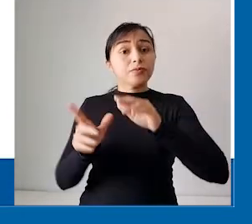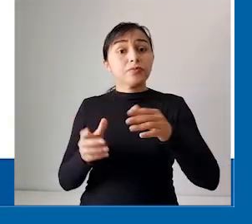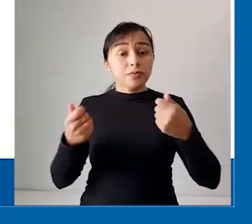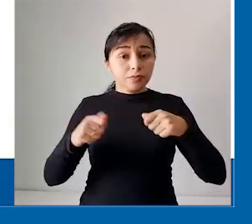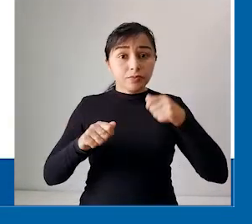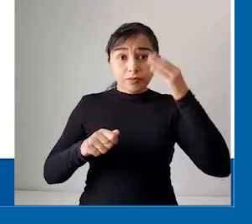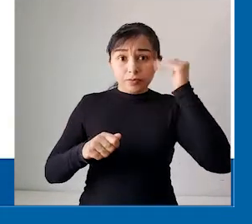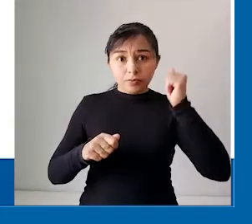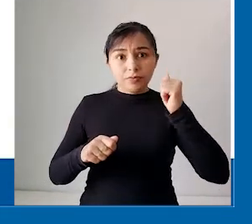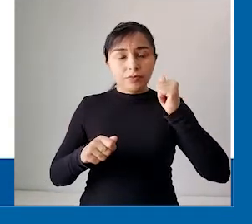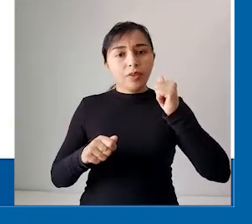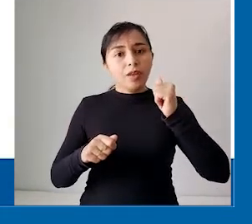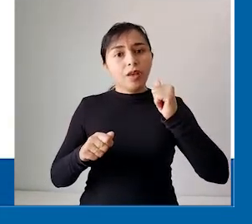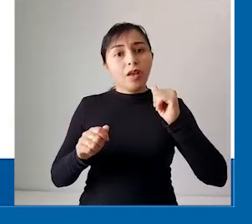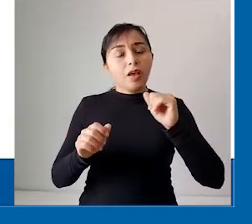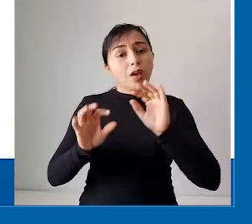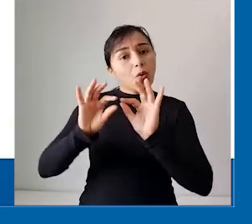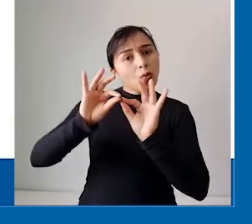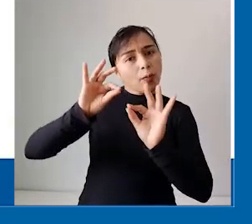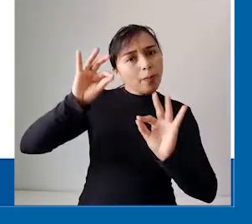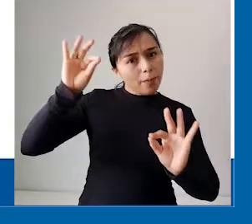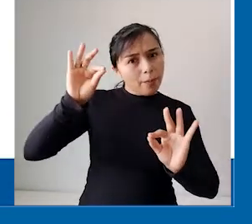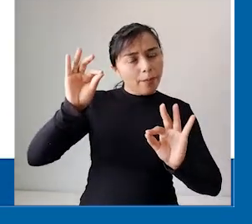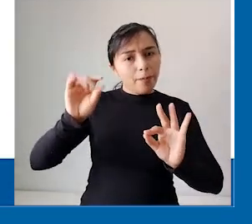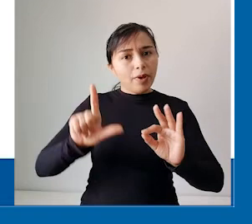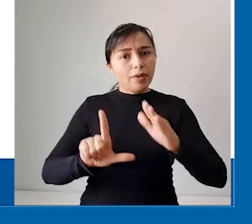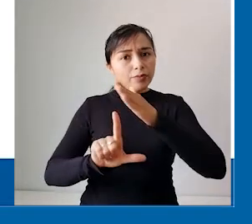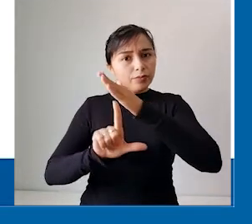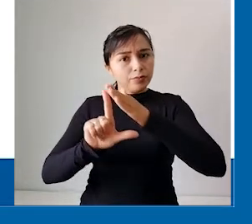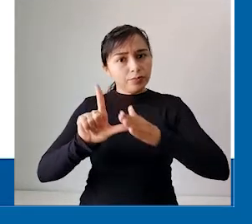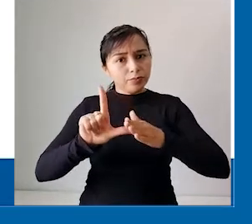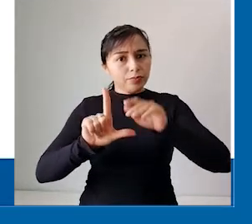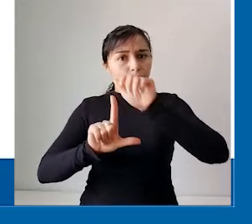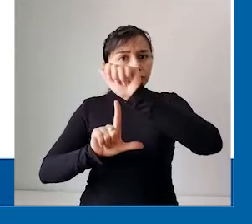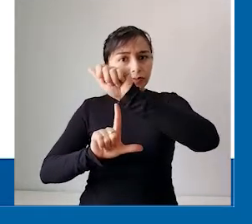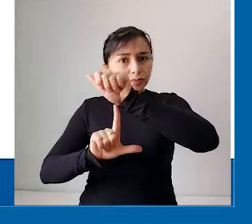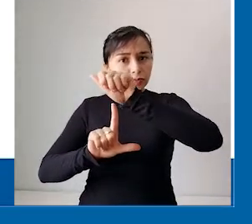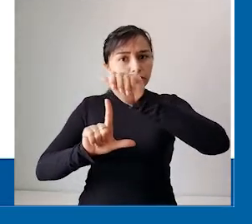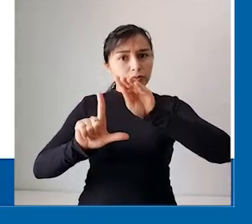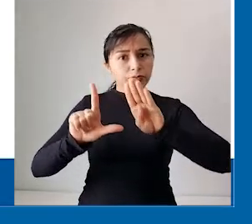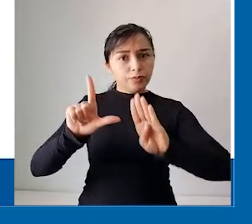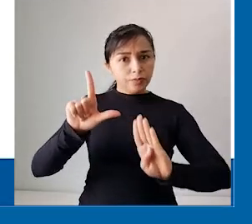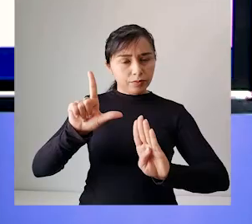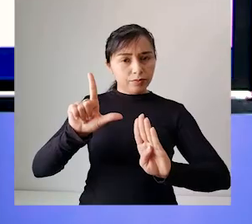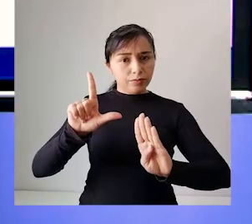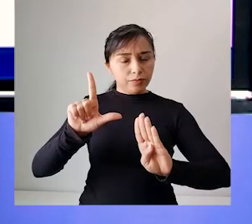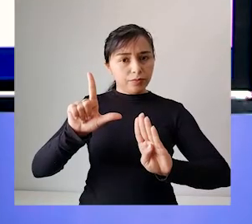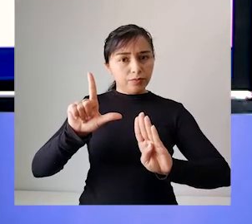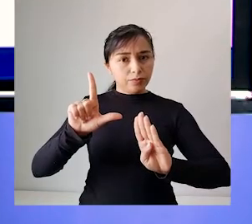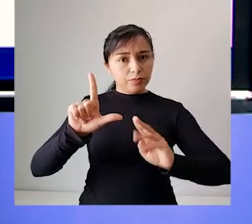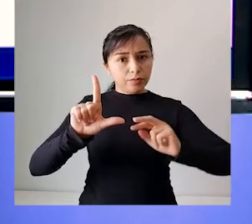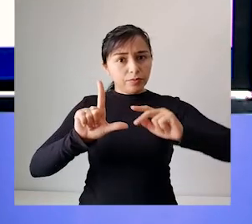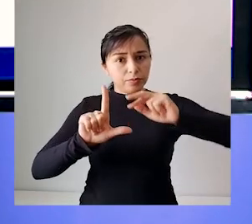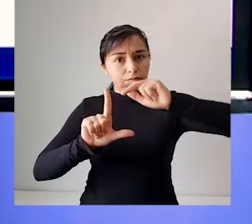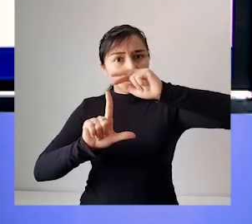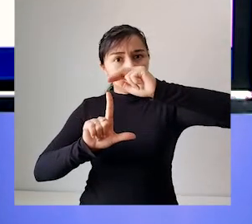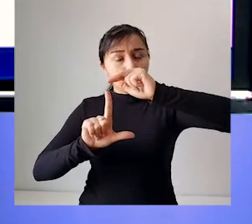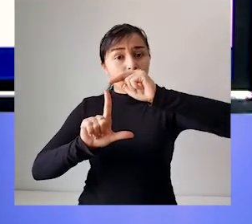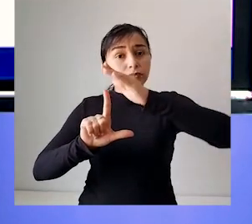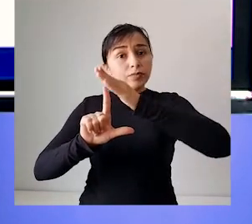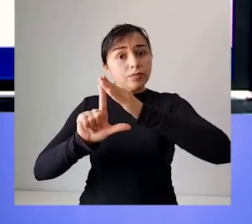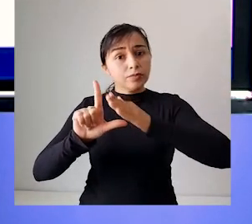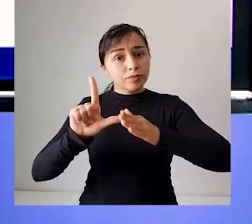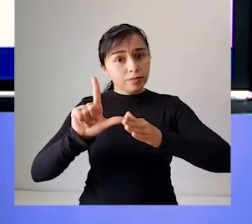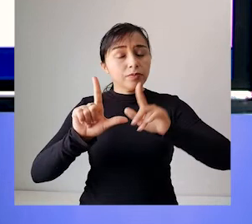AB da escada é. Então a gente tem que descobrir essa medida AB da escada e aí ficou fácil ver que isso aqui é